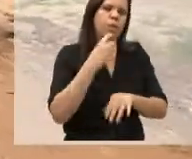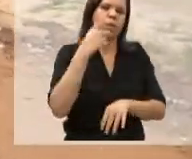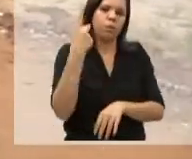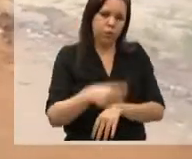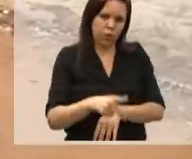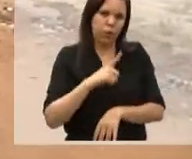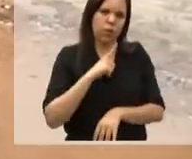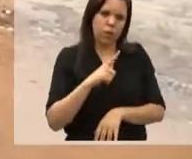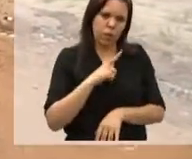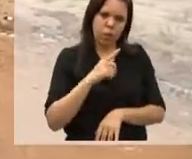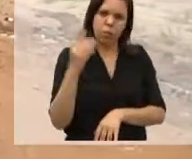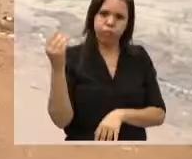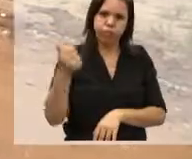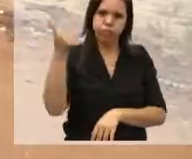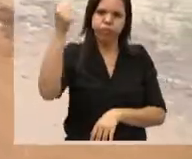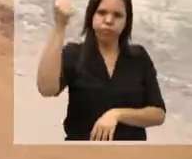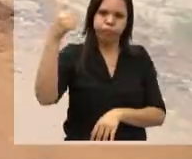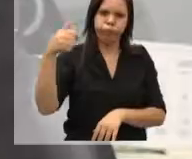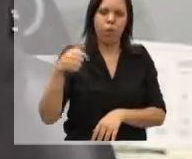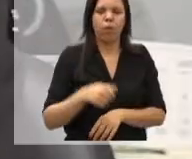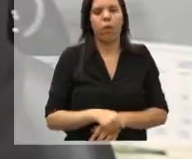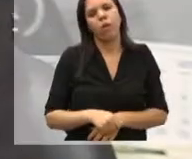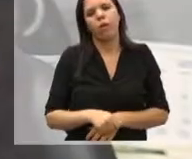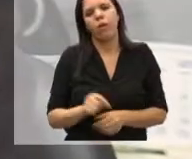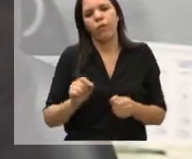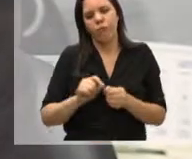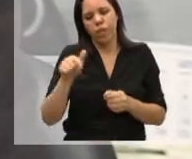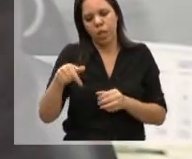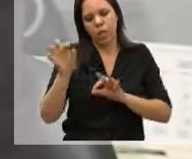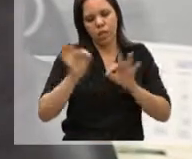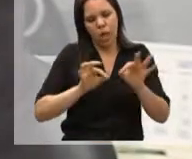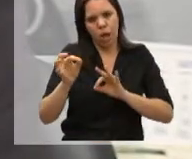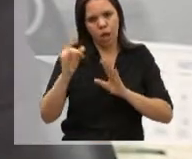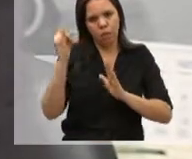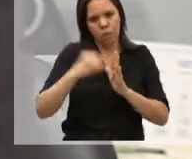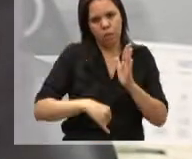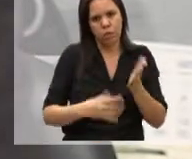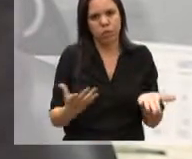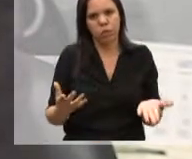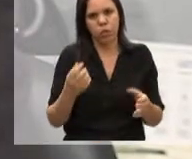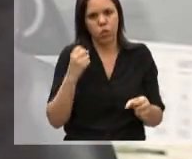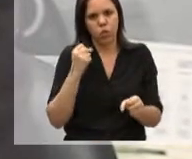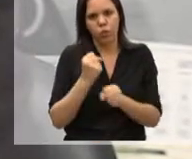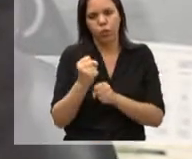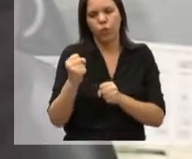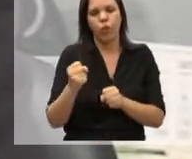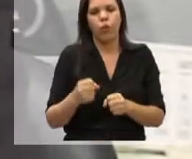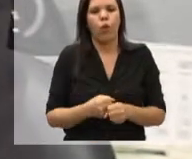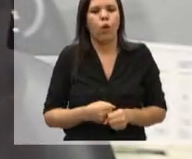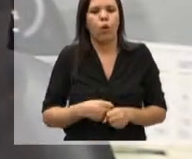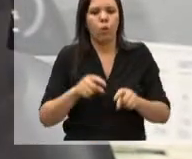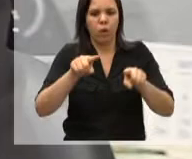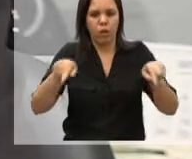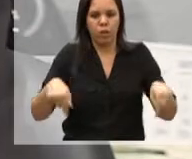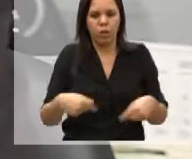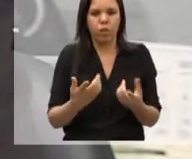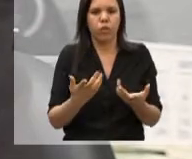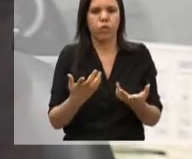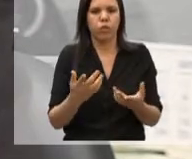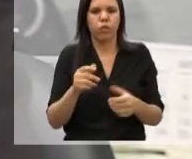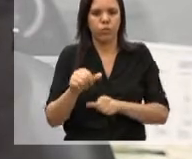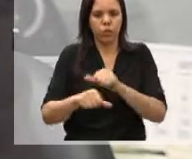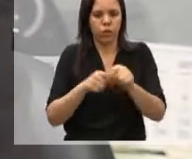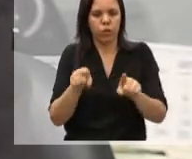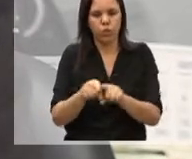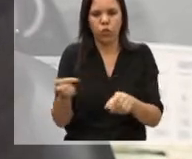ter sido o trabalho pioneiro que nós fizemos nesta regularização, nessa reforma fundiária. E com essa reforma também aí